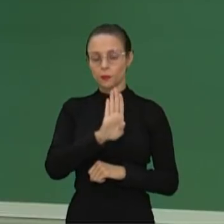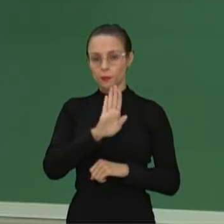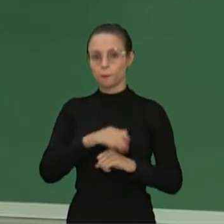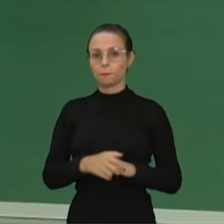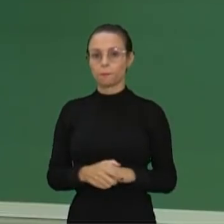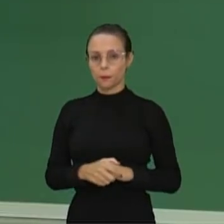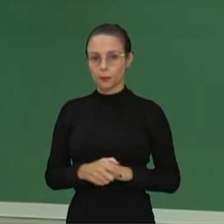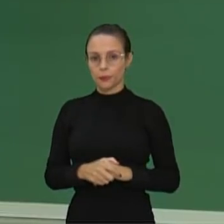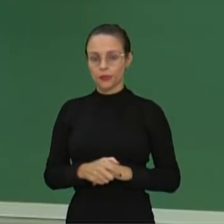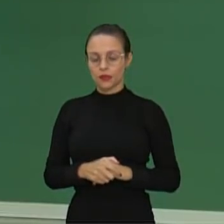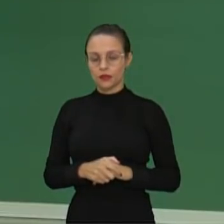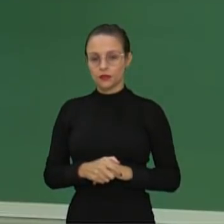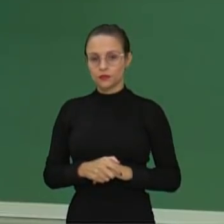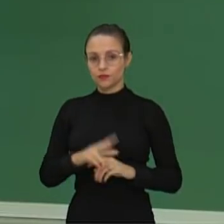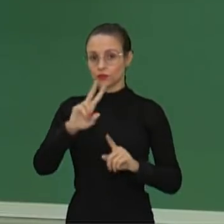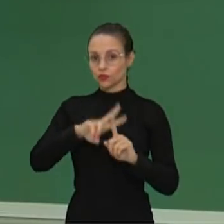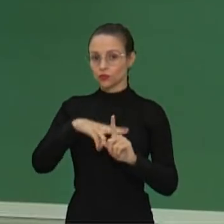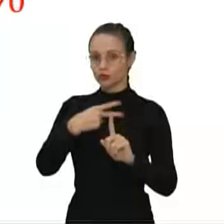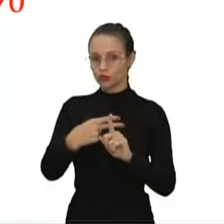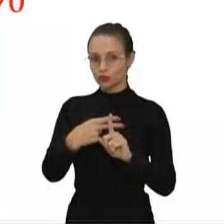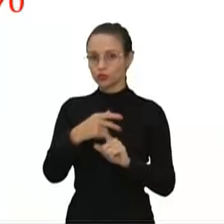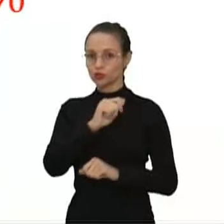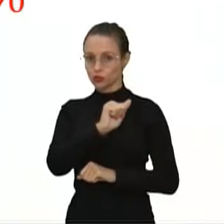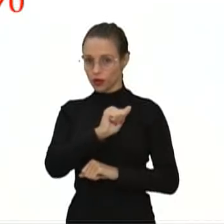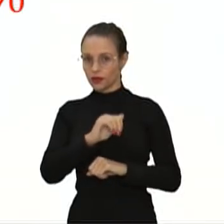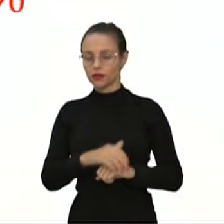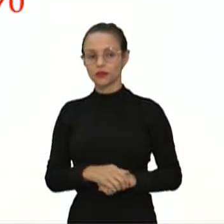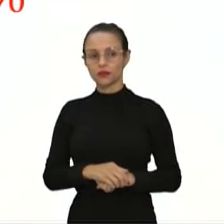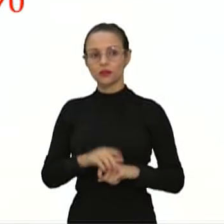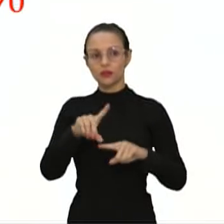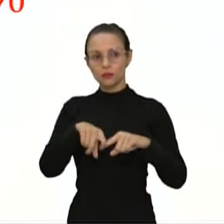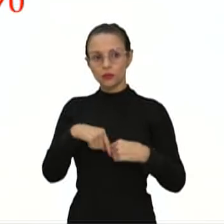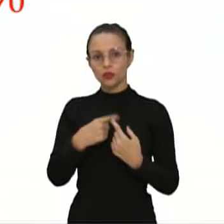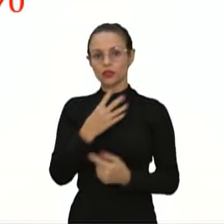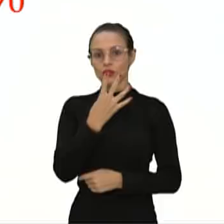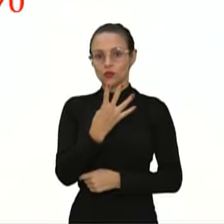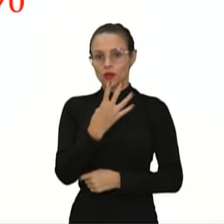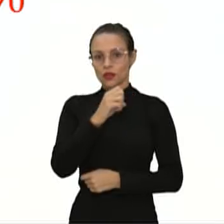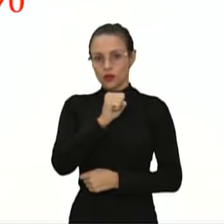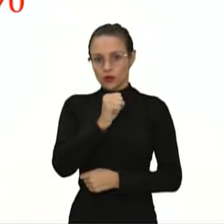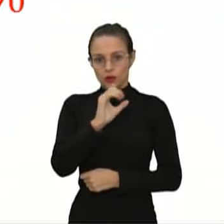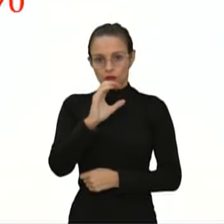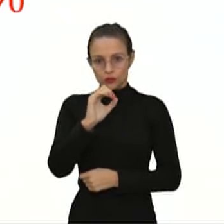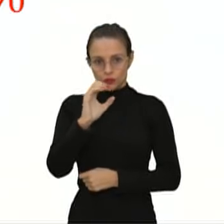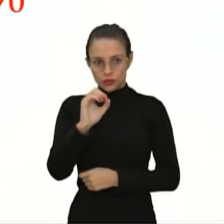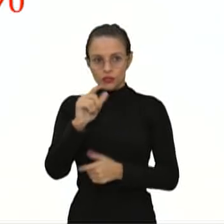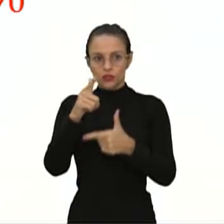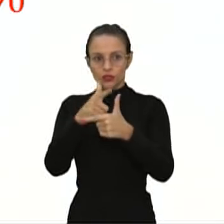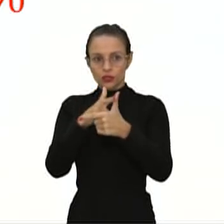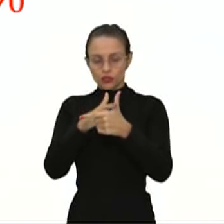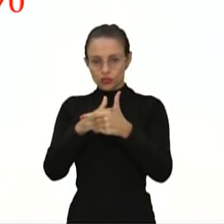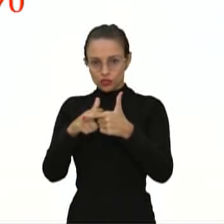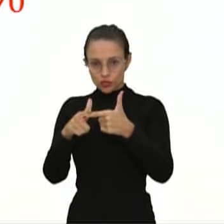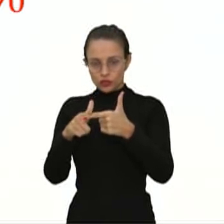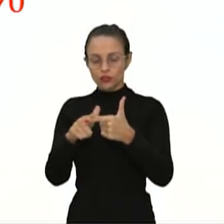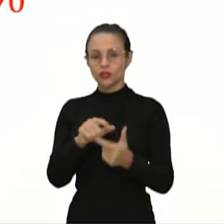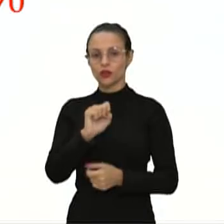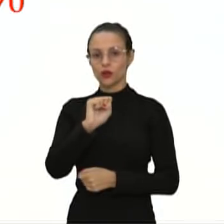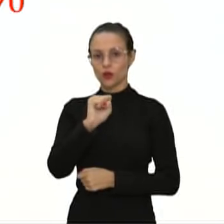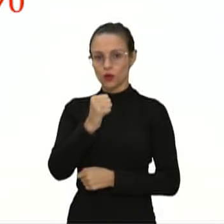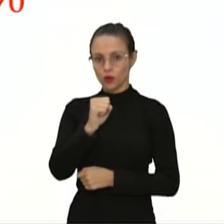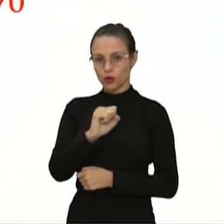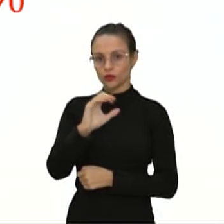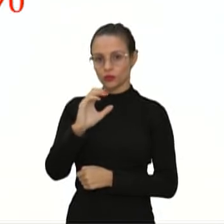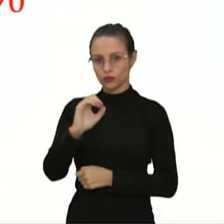o quê? O dobro do funcionário A. Por isso que é 4.800, divididos pelo total, que é